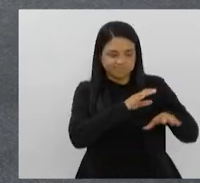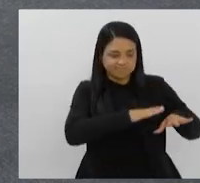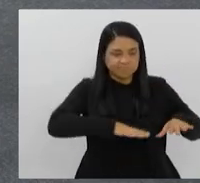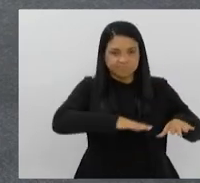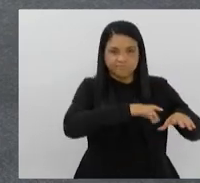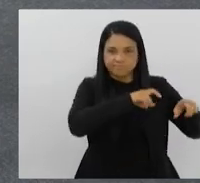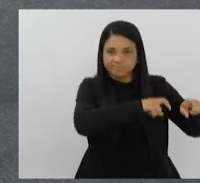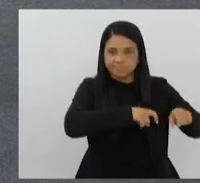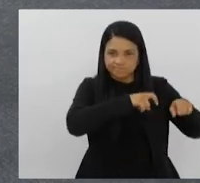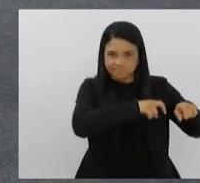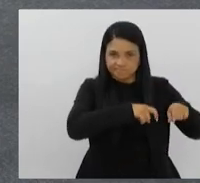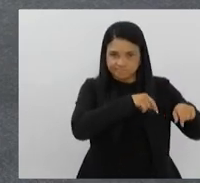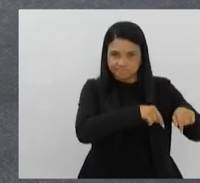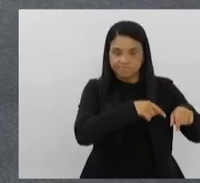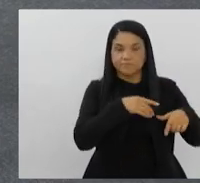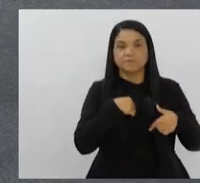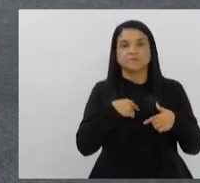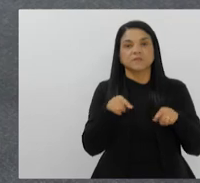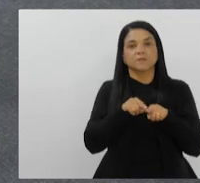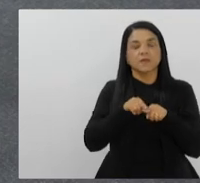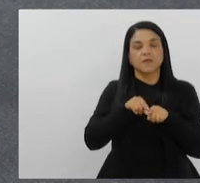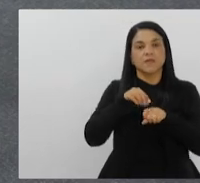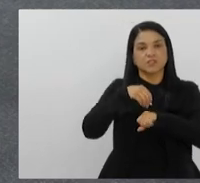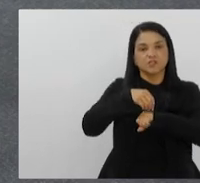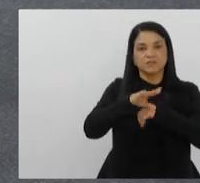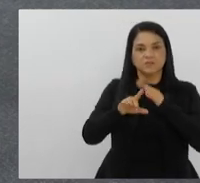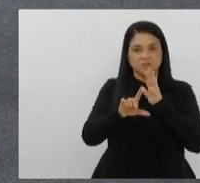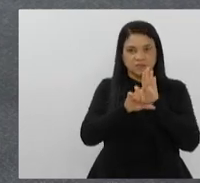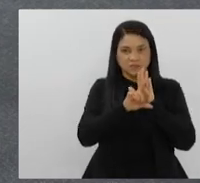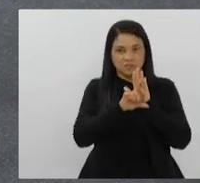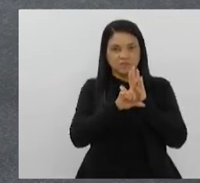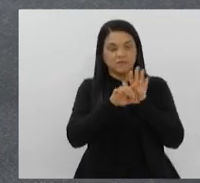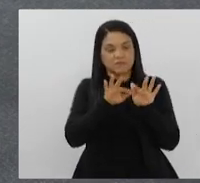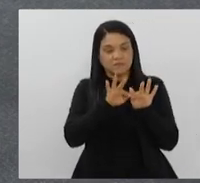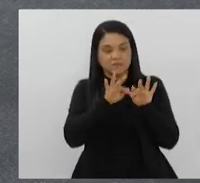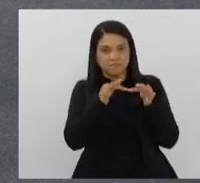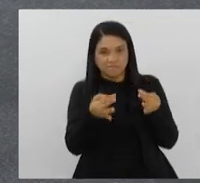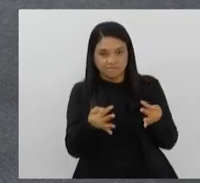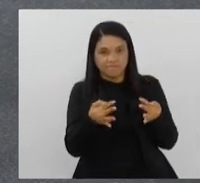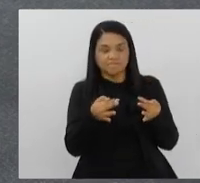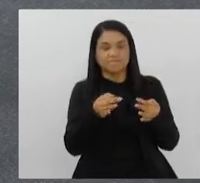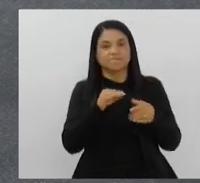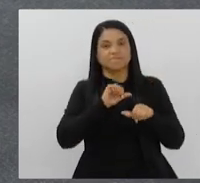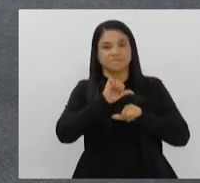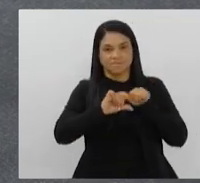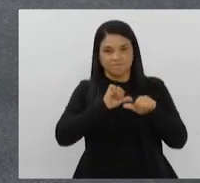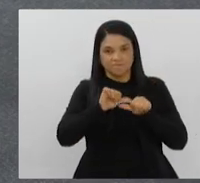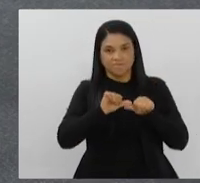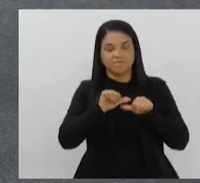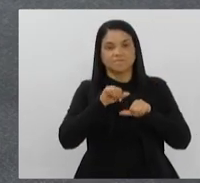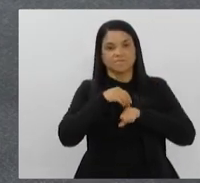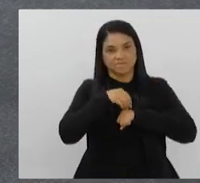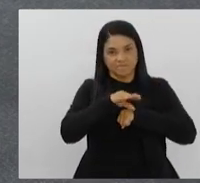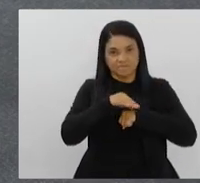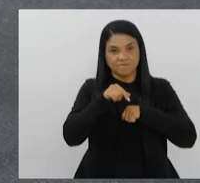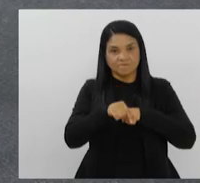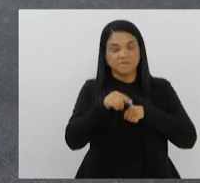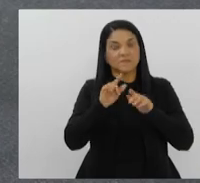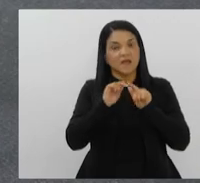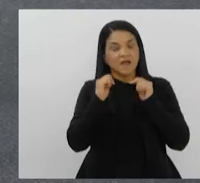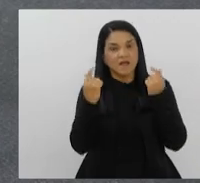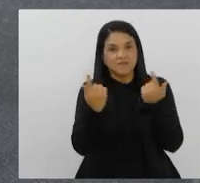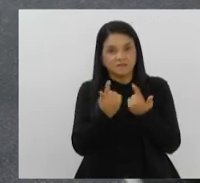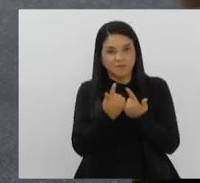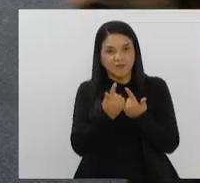essa indicação legislativa, mesmo transformada em simples, é para a gente também poder fazer isso, da Assembleia